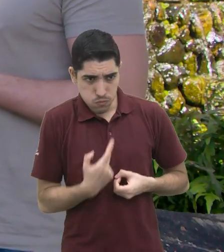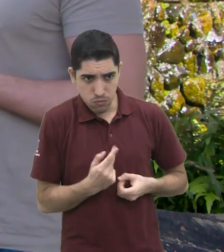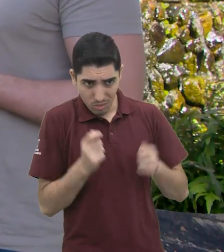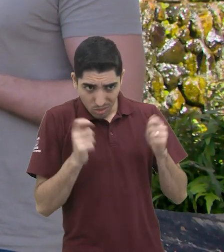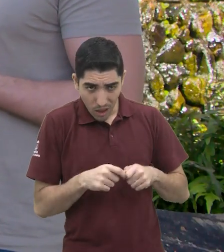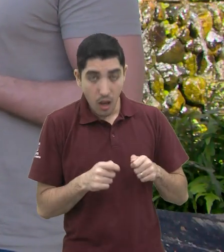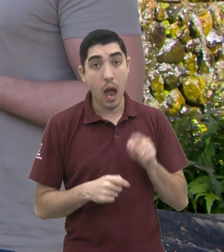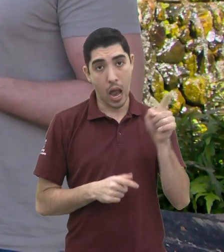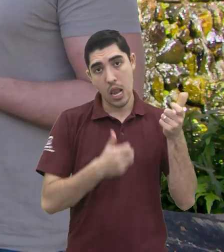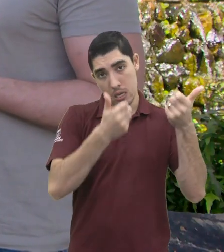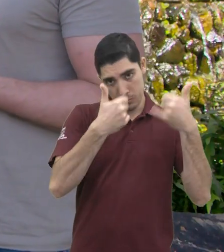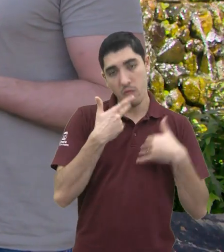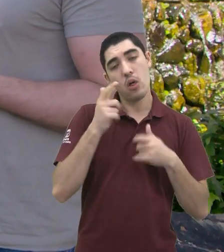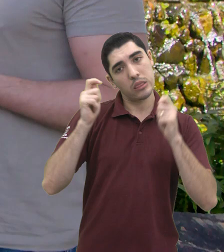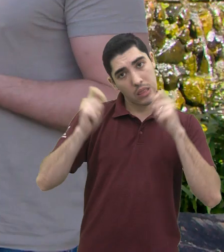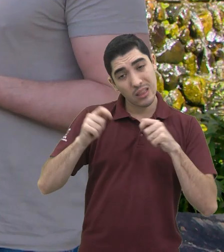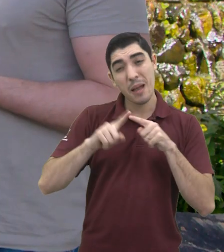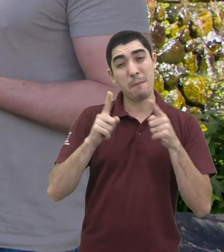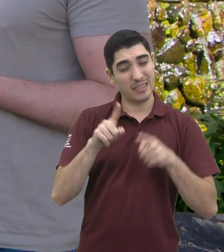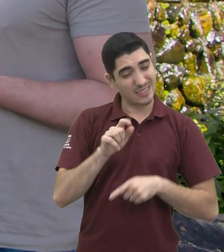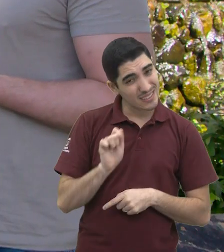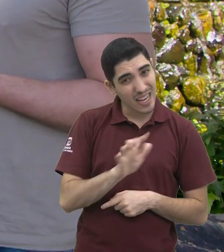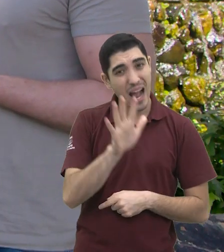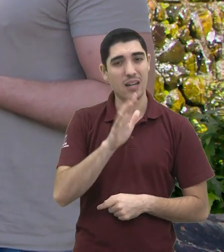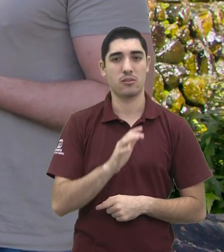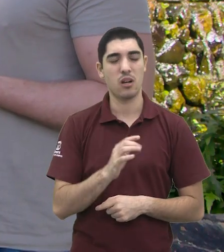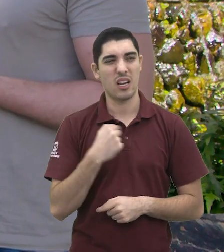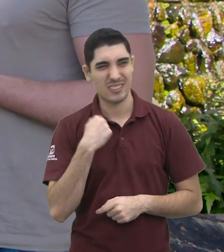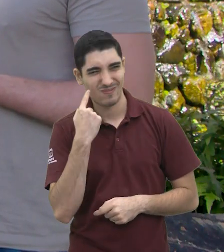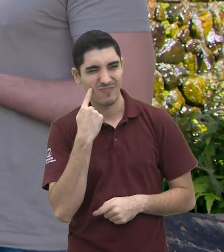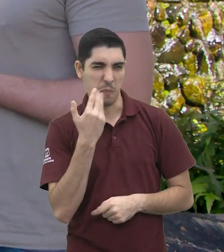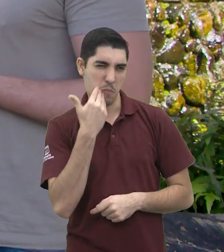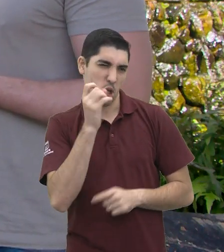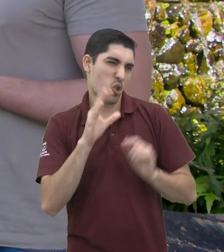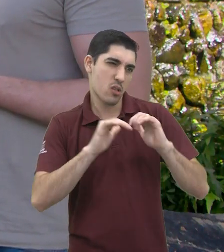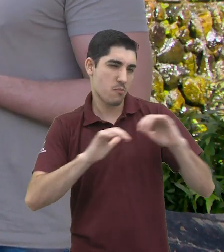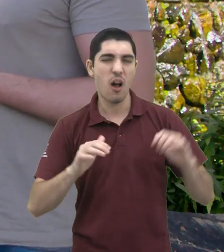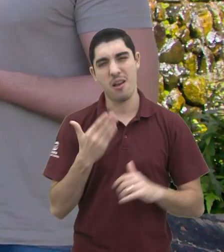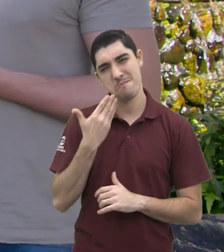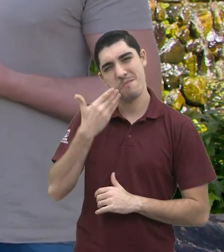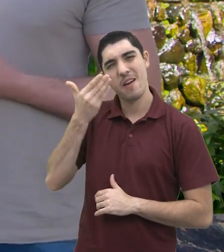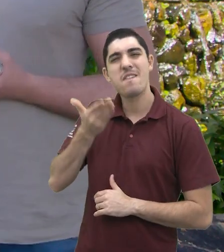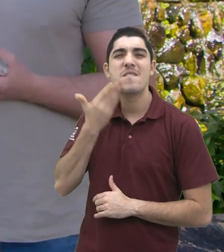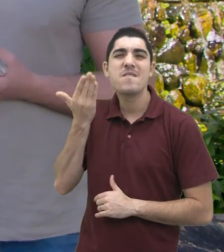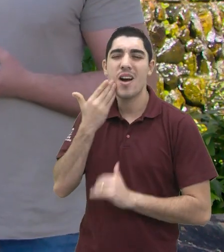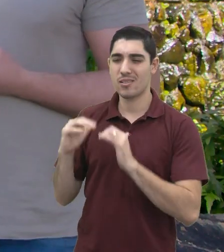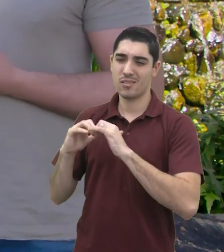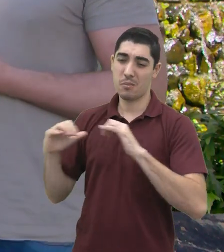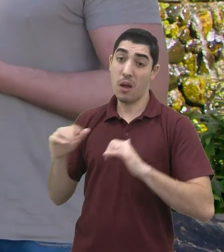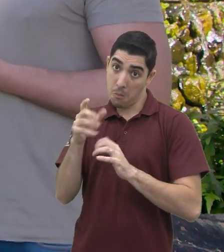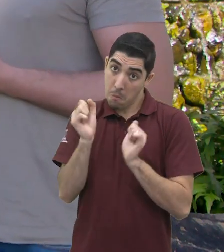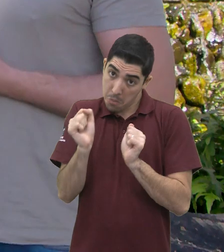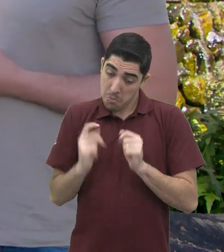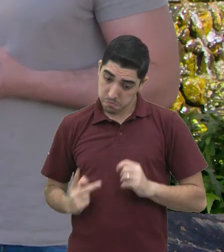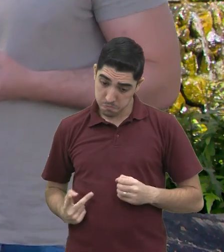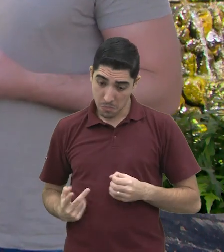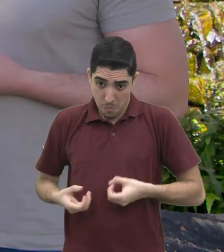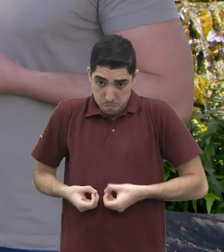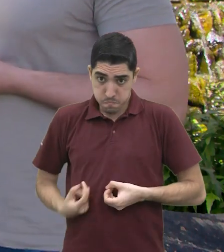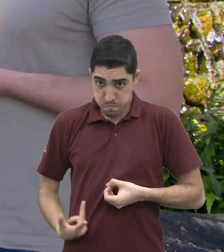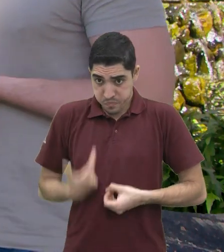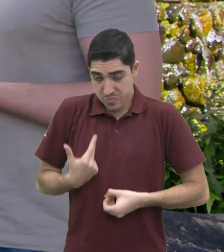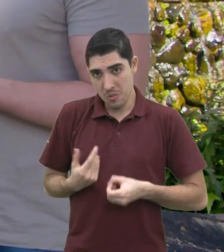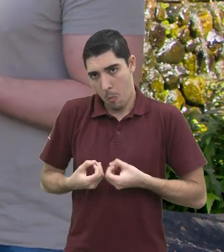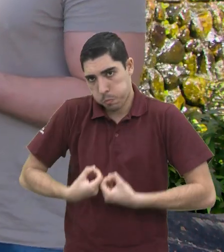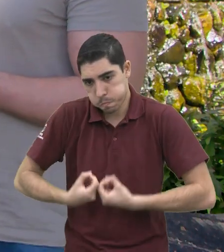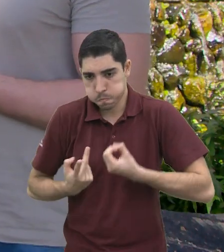bichinhos? Ela falou que tinha, mas, né, tava muito caro. Aí compensou mais separar mesmo. Mais fácil separar, né? Bom, se quiser castrar,